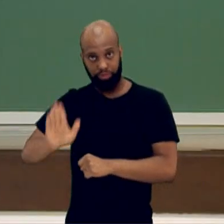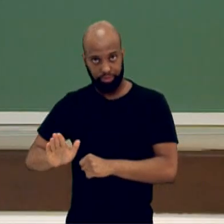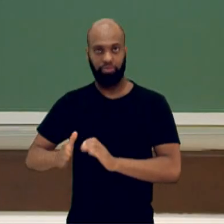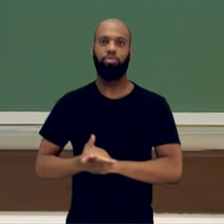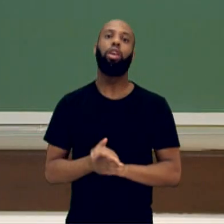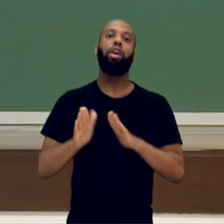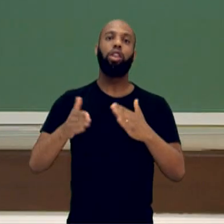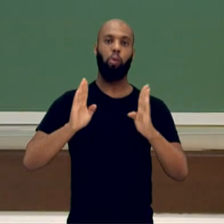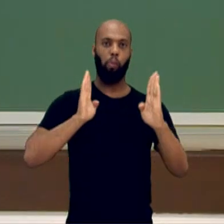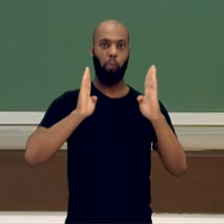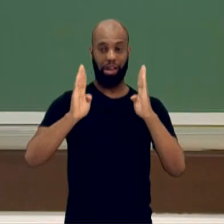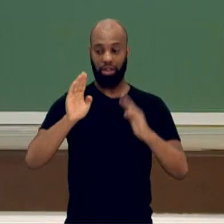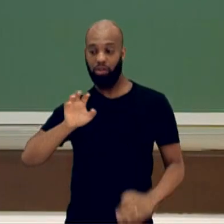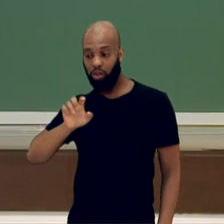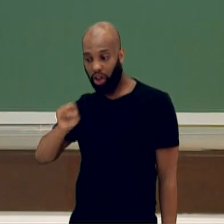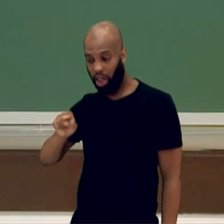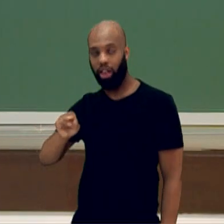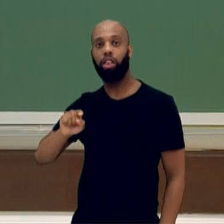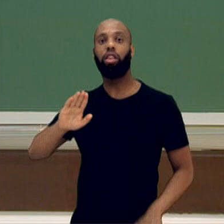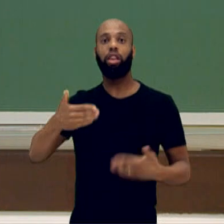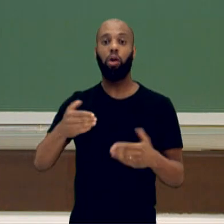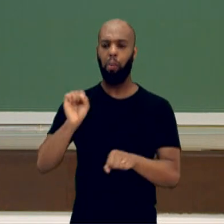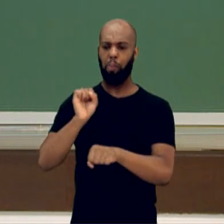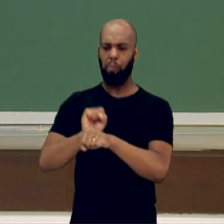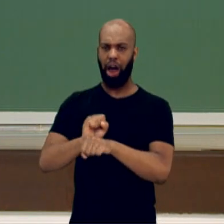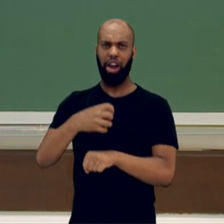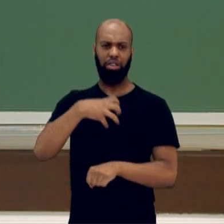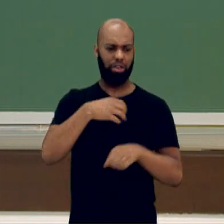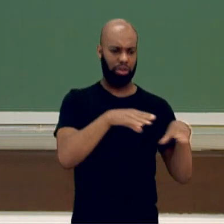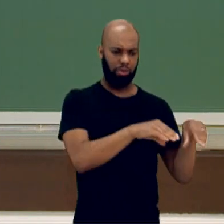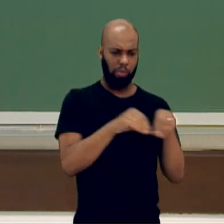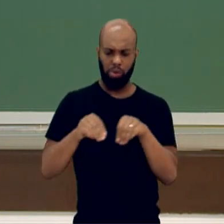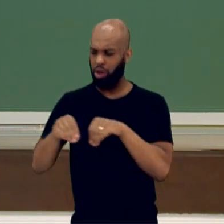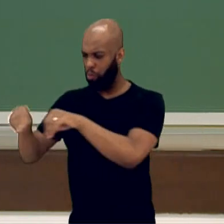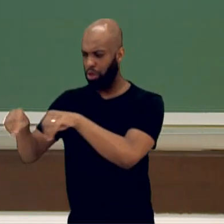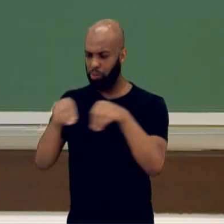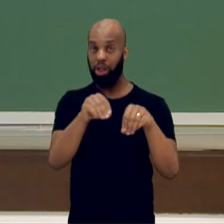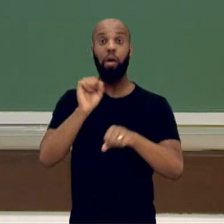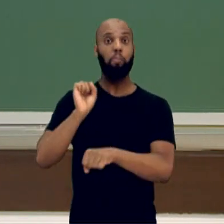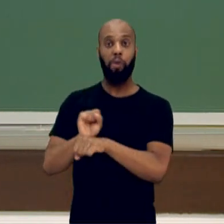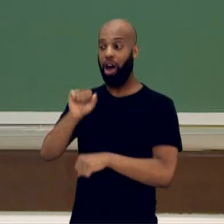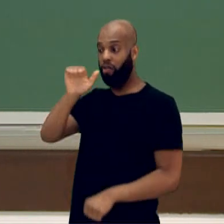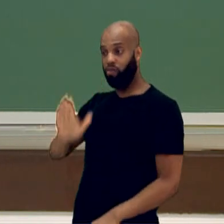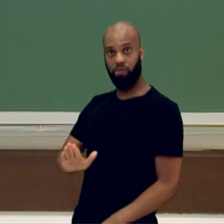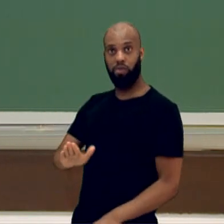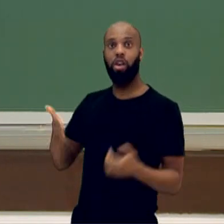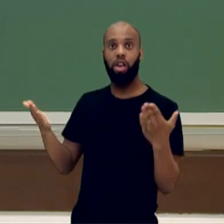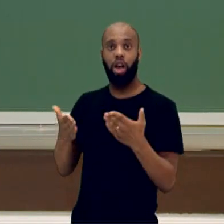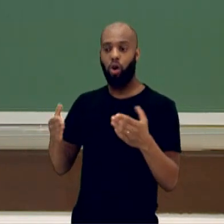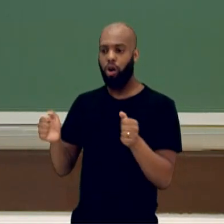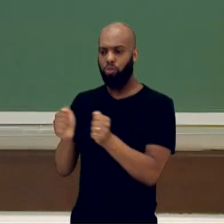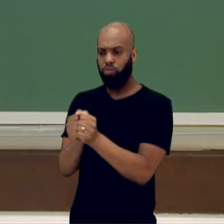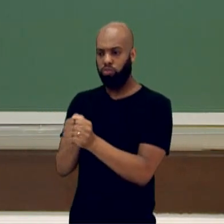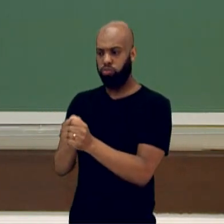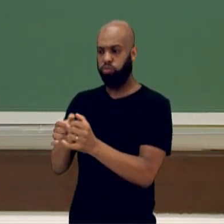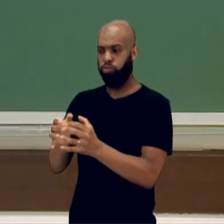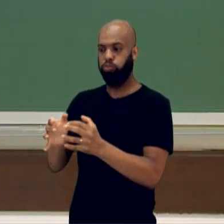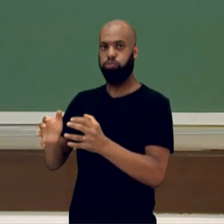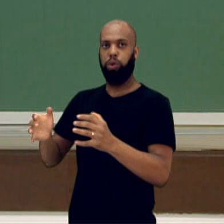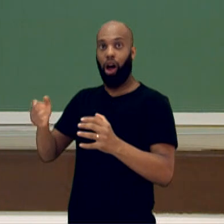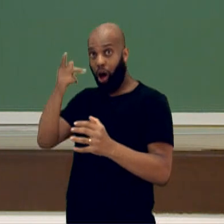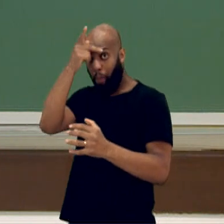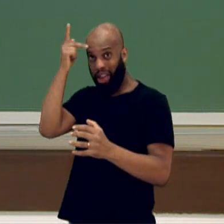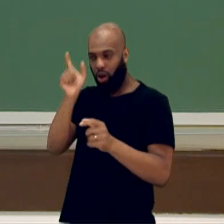Então, nesse momento, eles deixam essa condição de nômade e começam a se aglomerar no que a